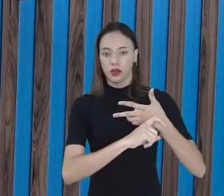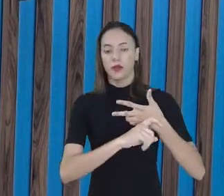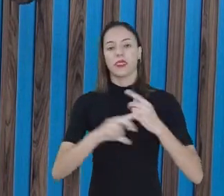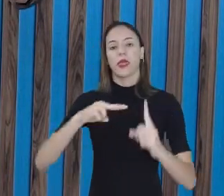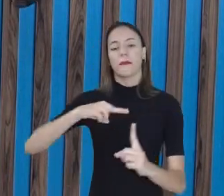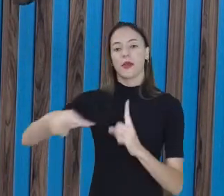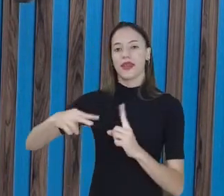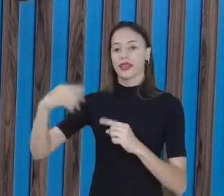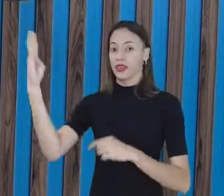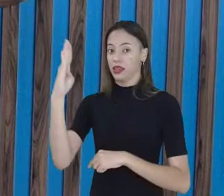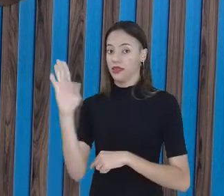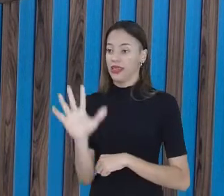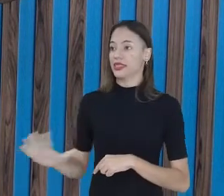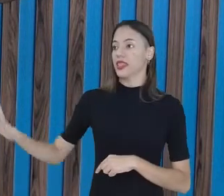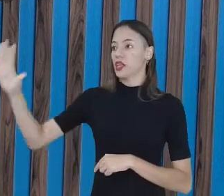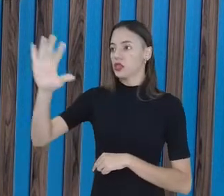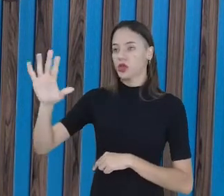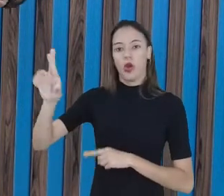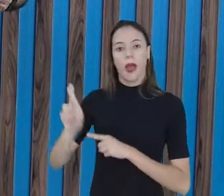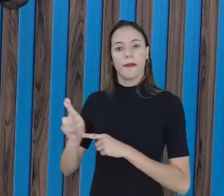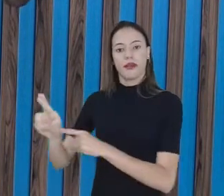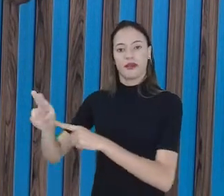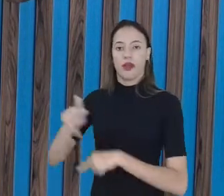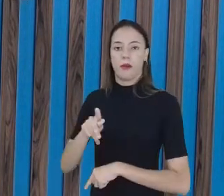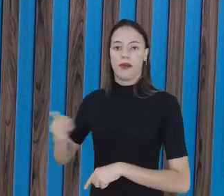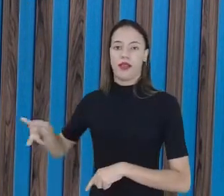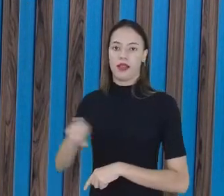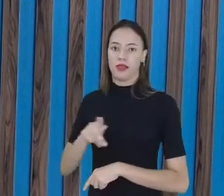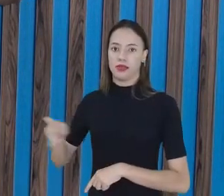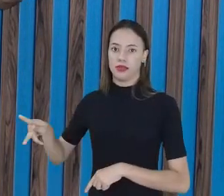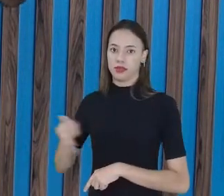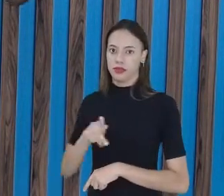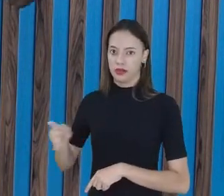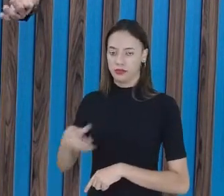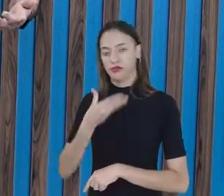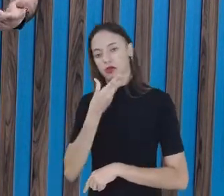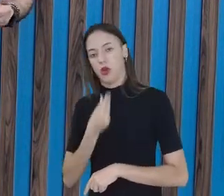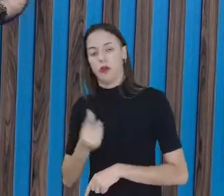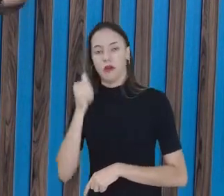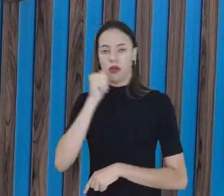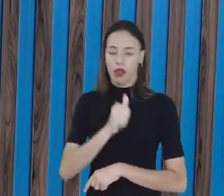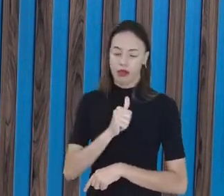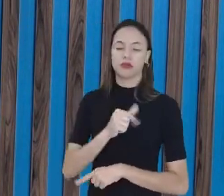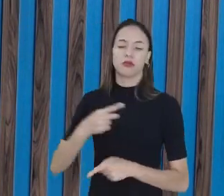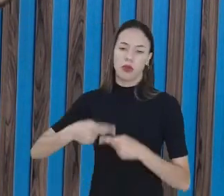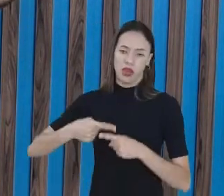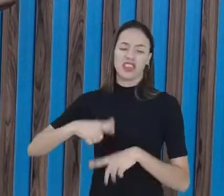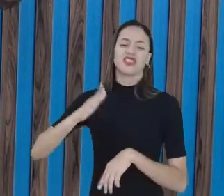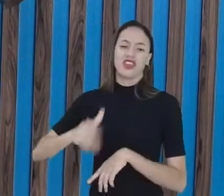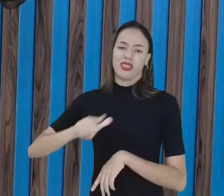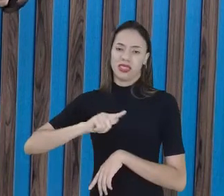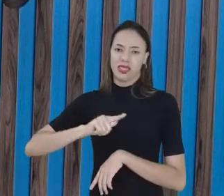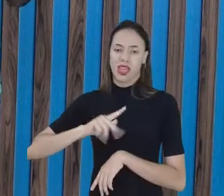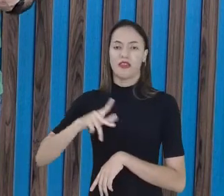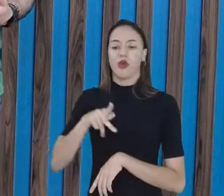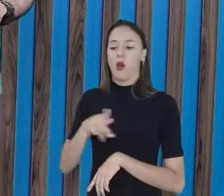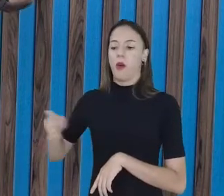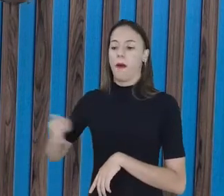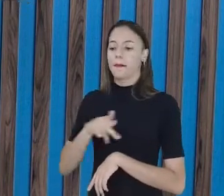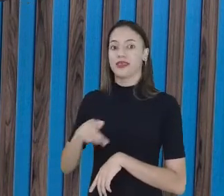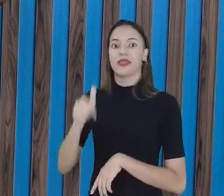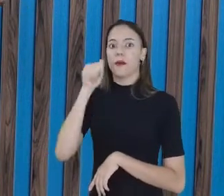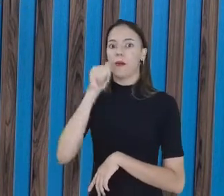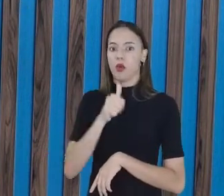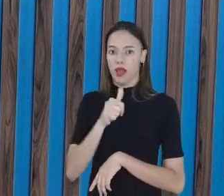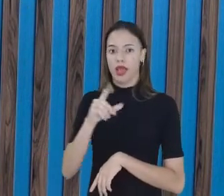é representado pelo presidente da República, né? Pela, né? Que nós já tivemos uma mulher presidindo a República,